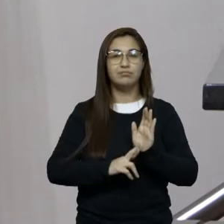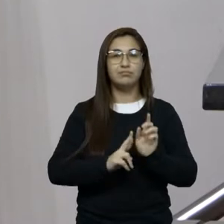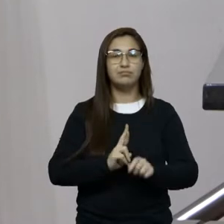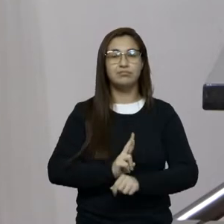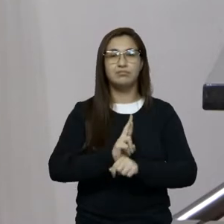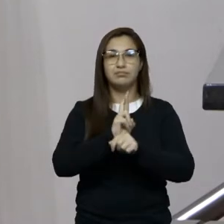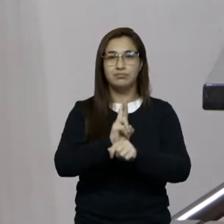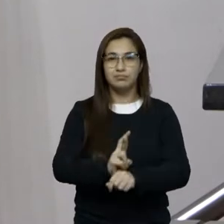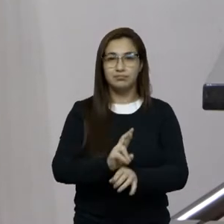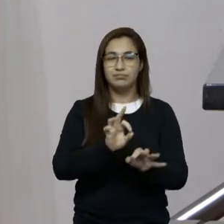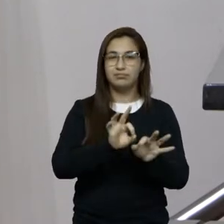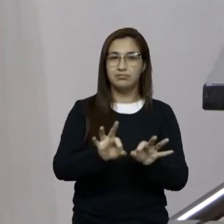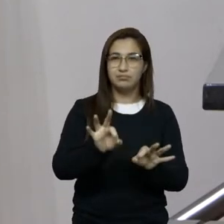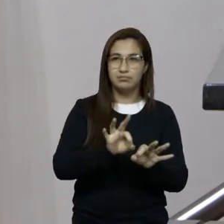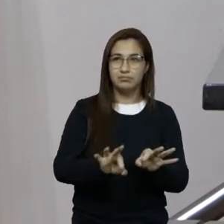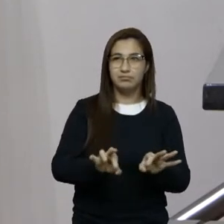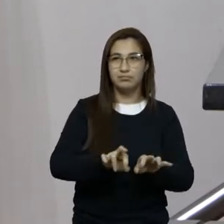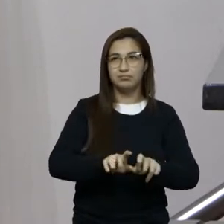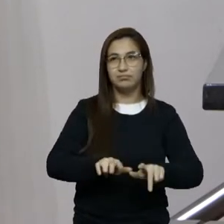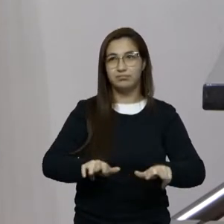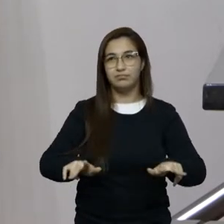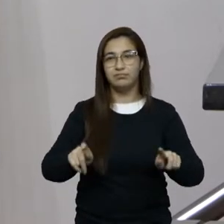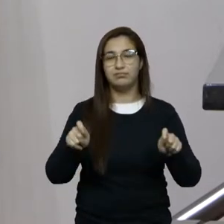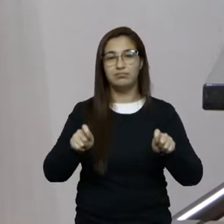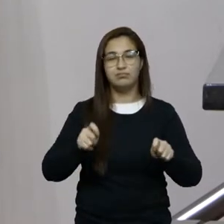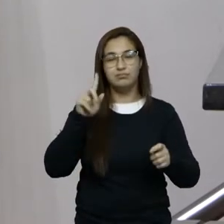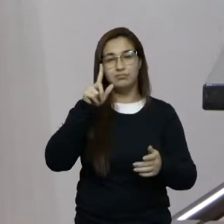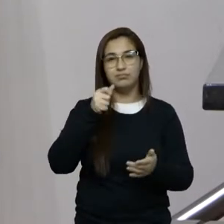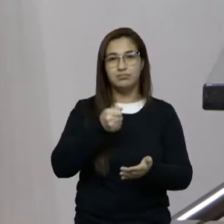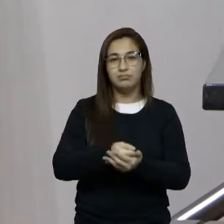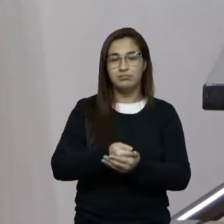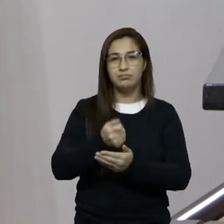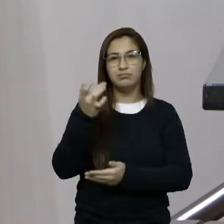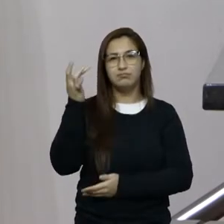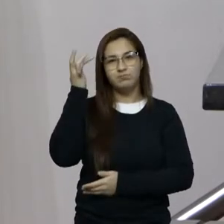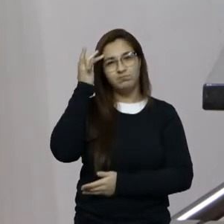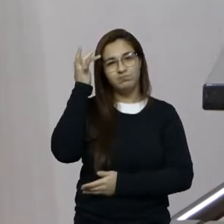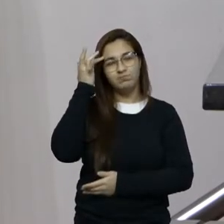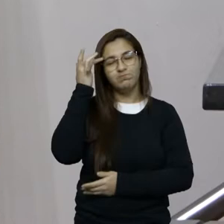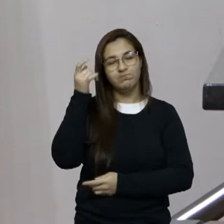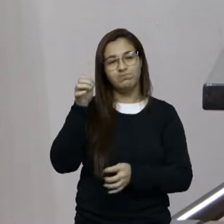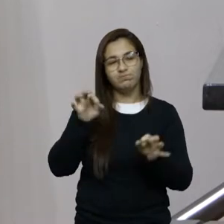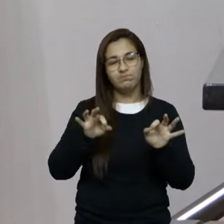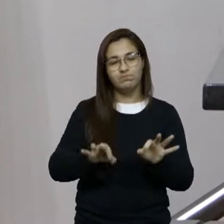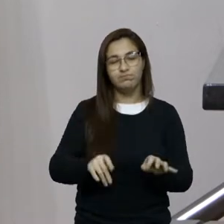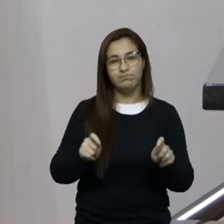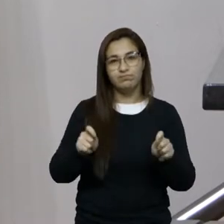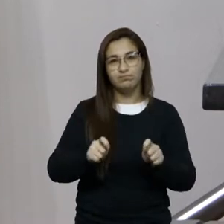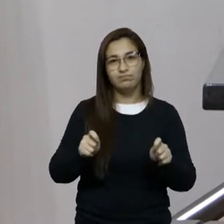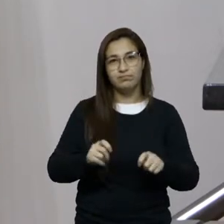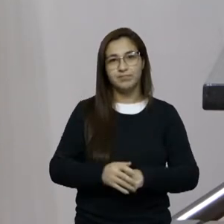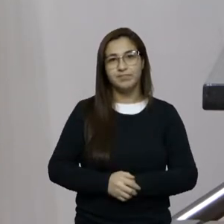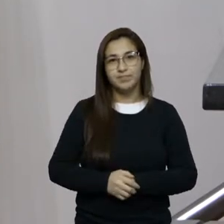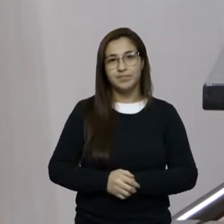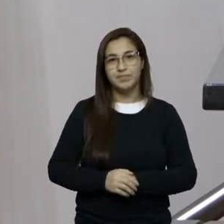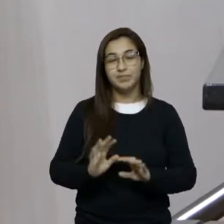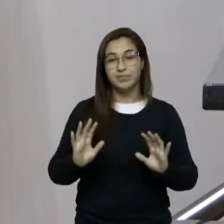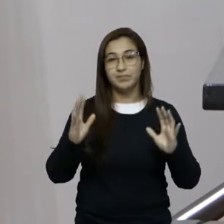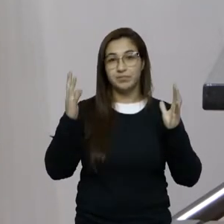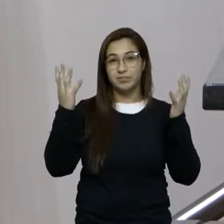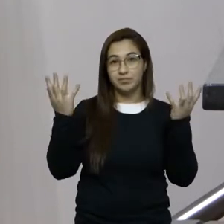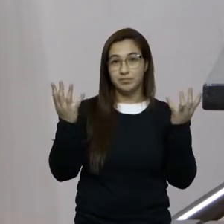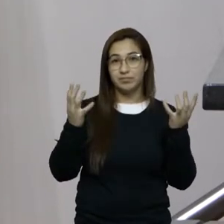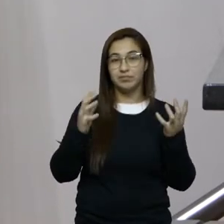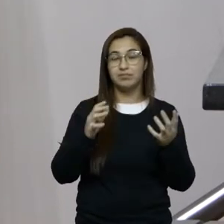entidades para que a gente possa tomar as decisões mais sábias nós estamos falando aqui da romaria E a festa de Nossa